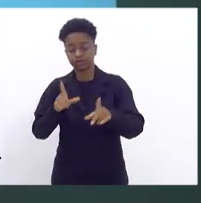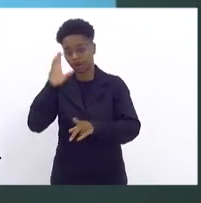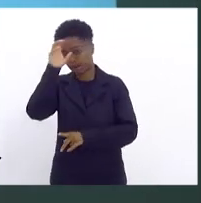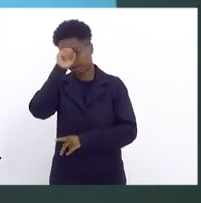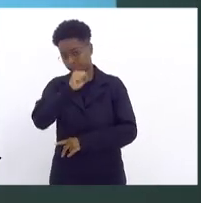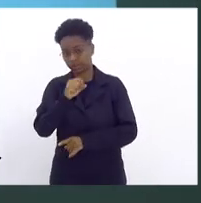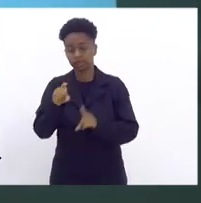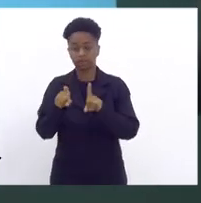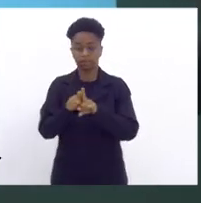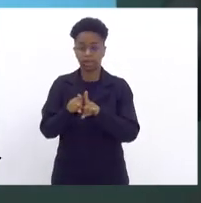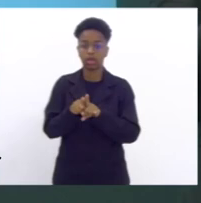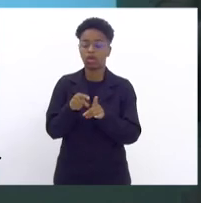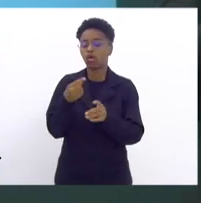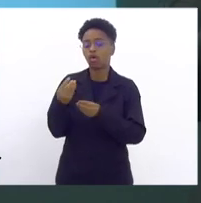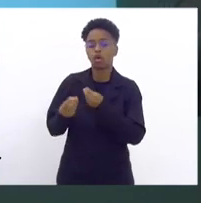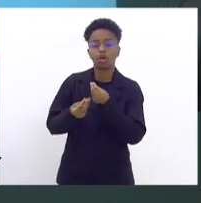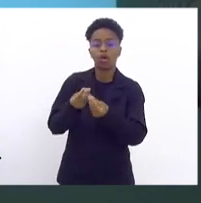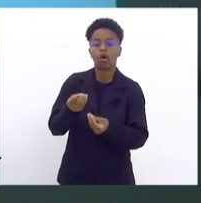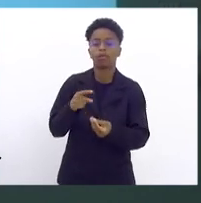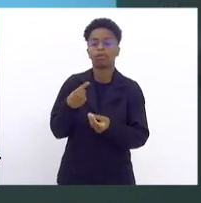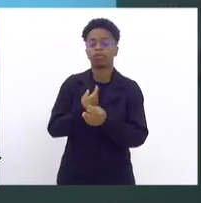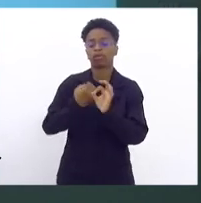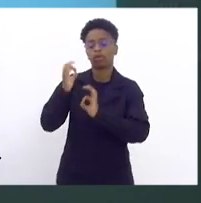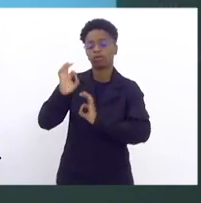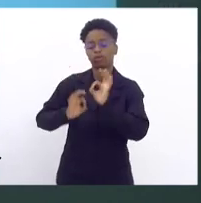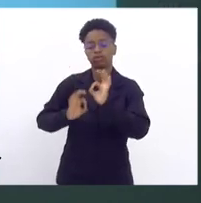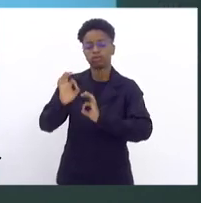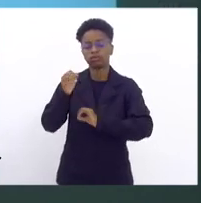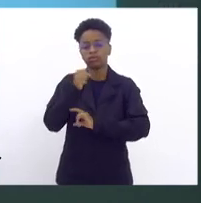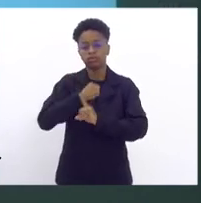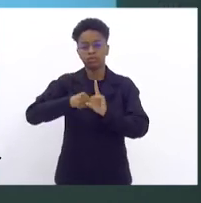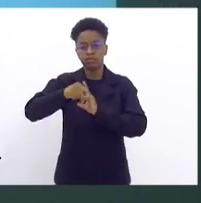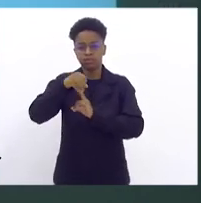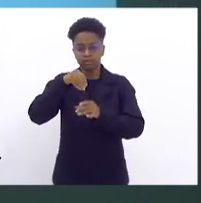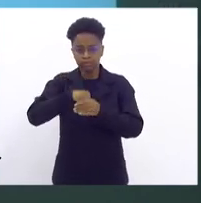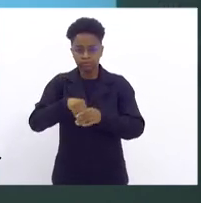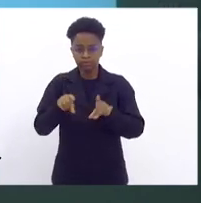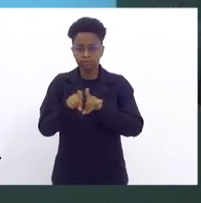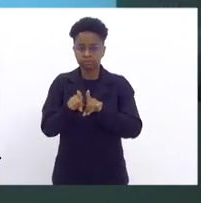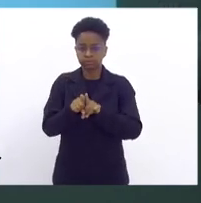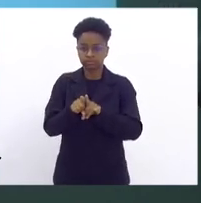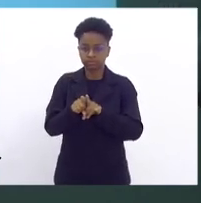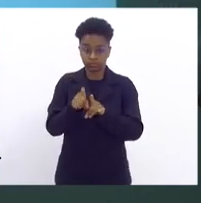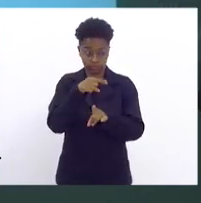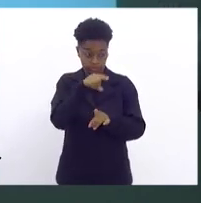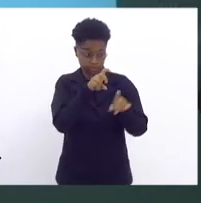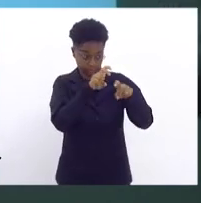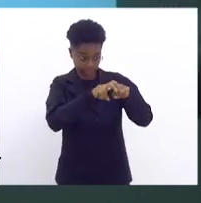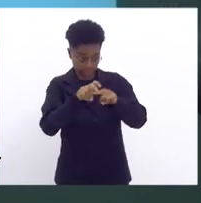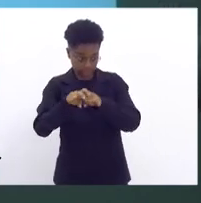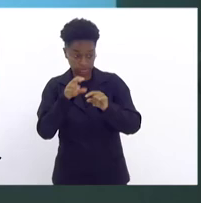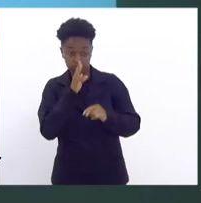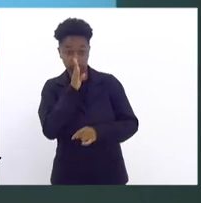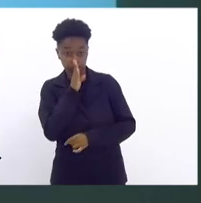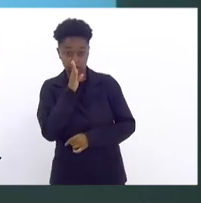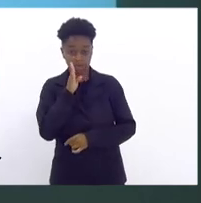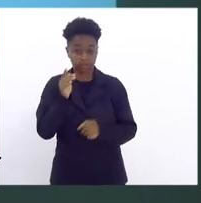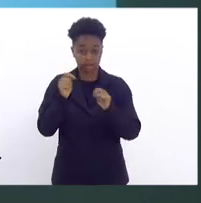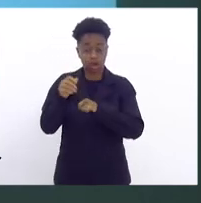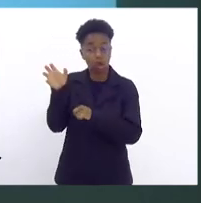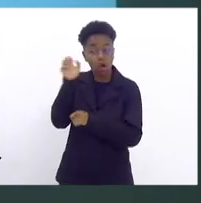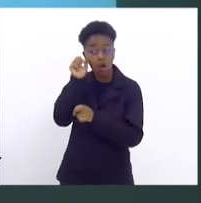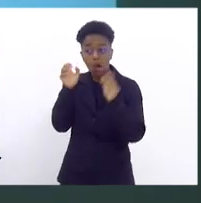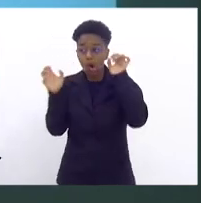e como né Nós nos organizamos em sociedade precisamos no todo mundo vai ficar sentadinho quietinho para ouvir o outro falar